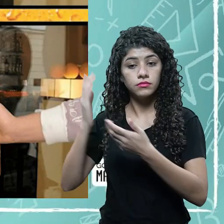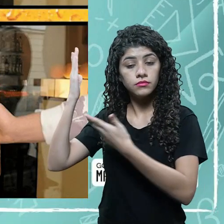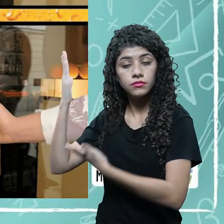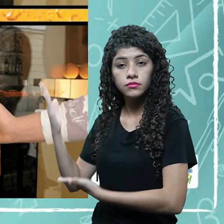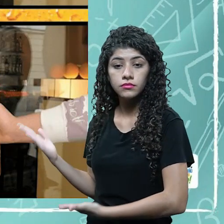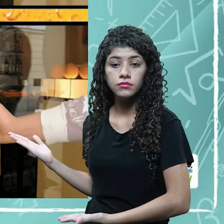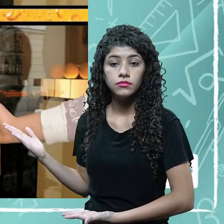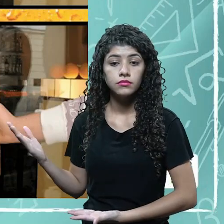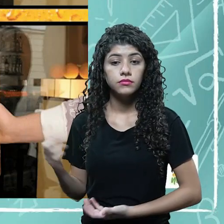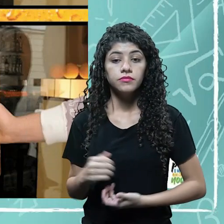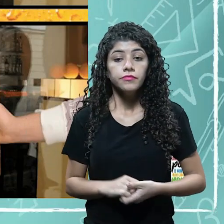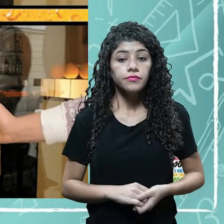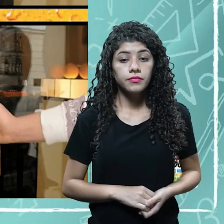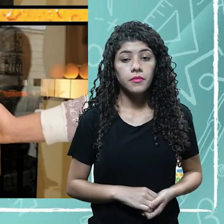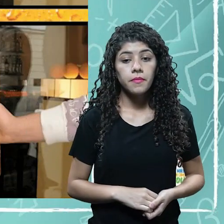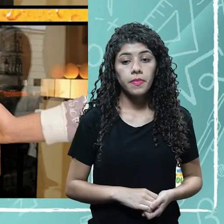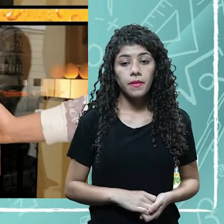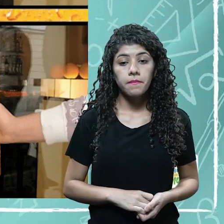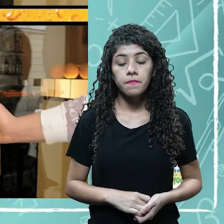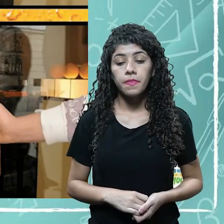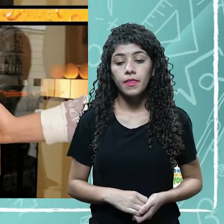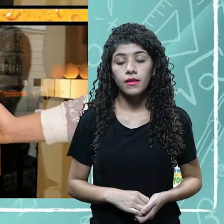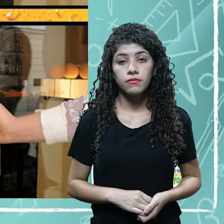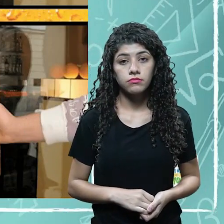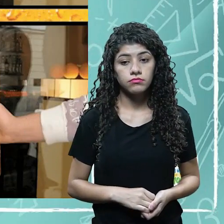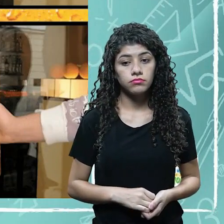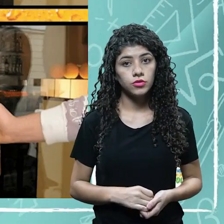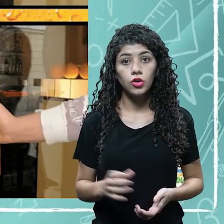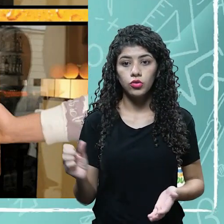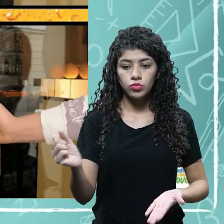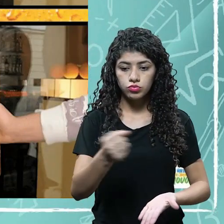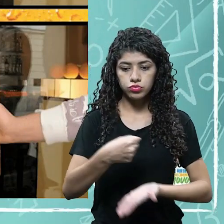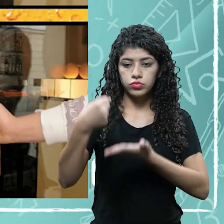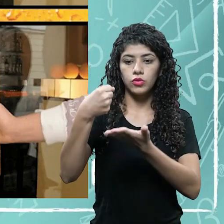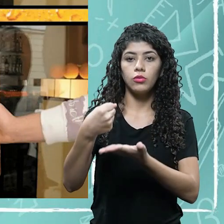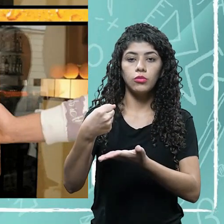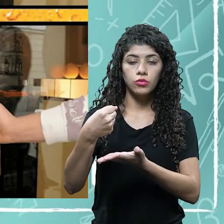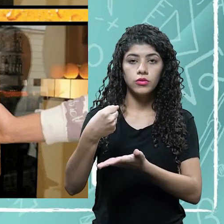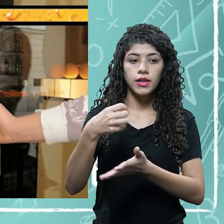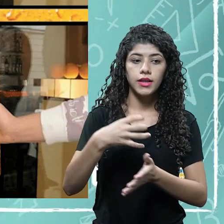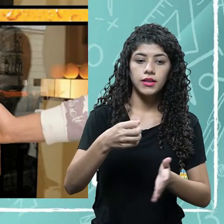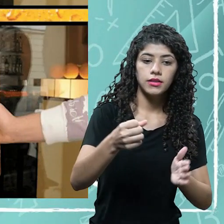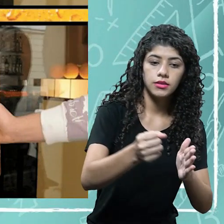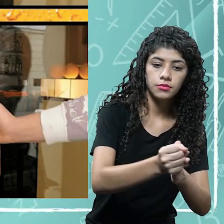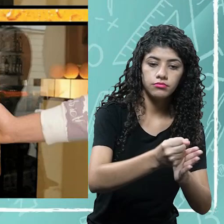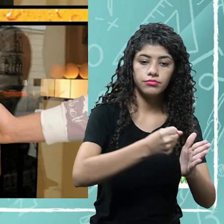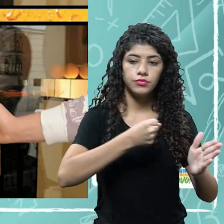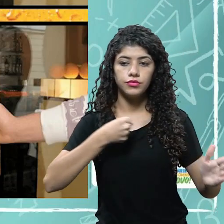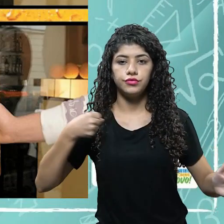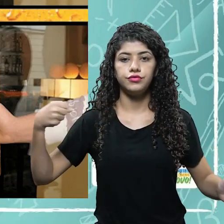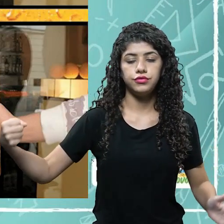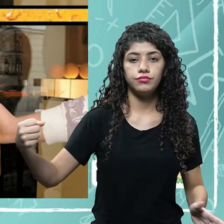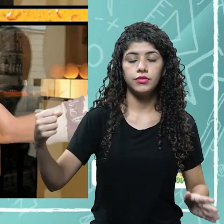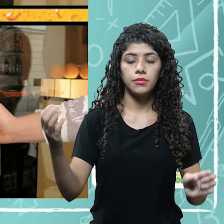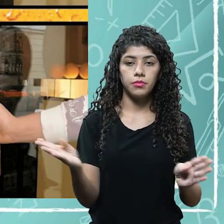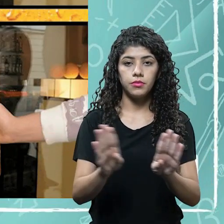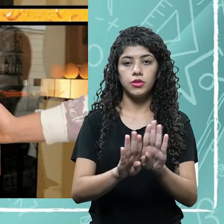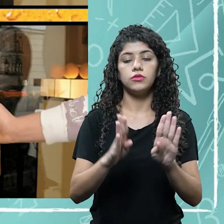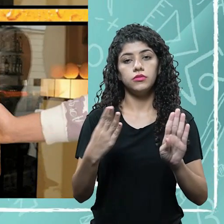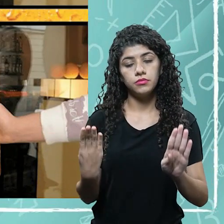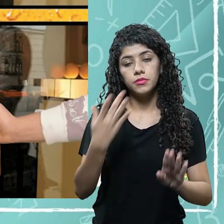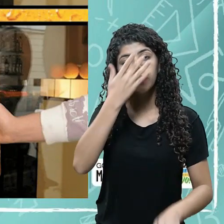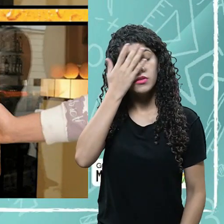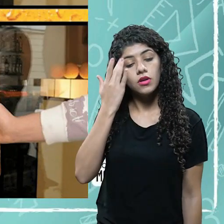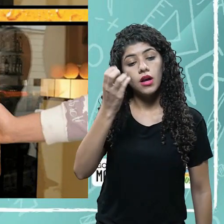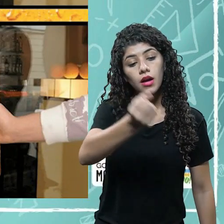de bebidas, tá? Onde ele colocou um copo dele, tá? Na maçaneta de uma simples porta. Então, à medida que a pessoa abre a porta,